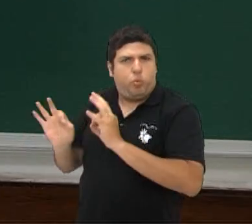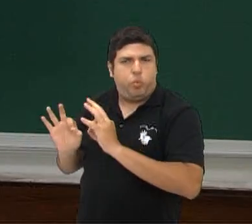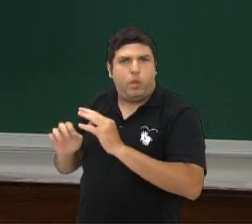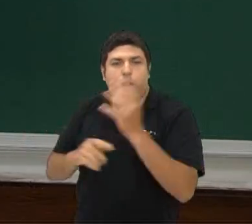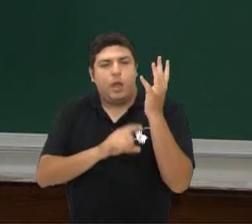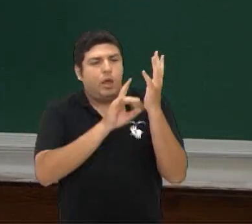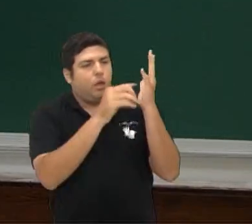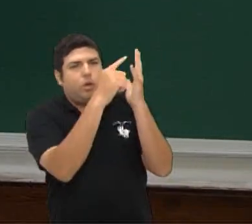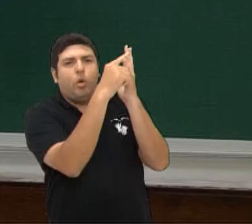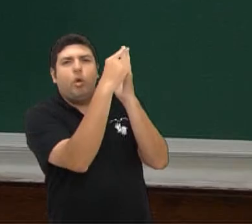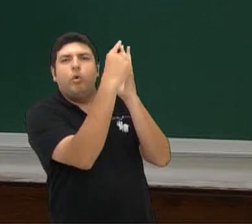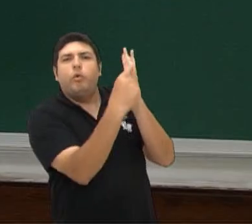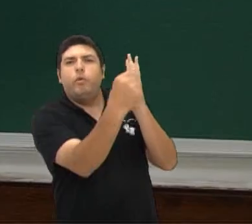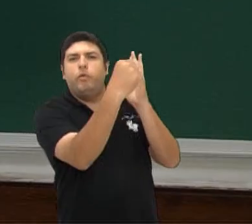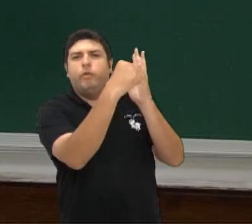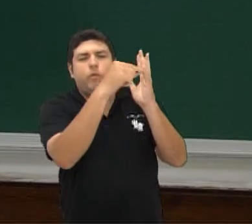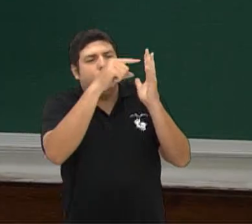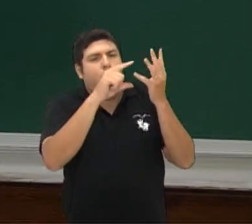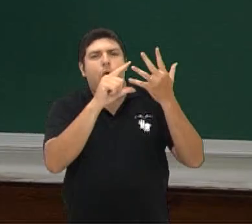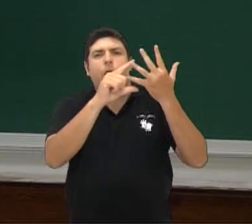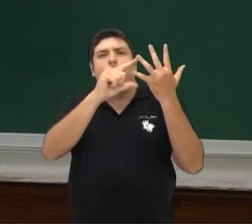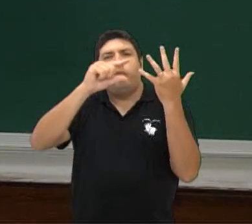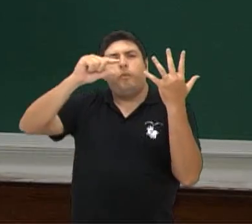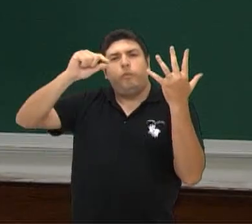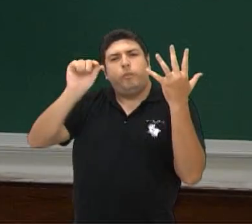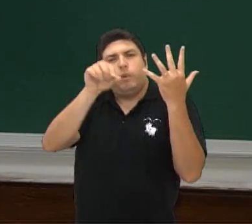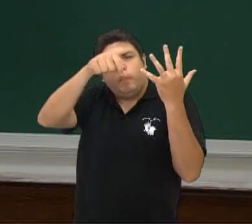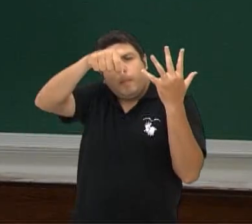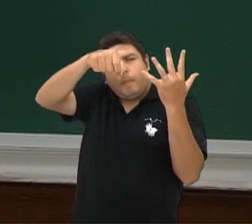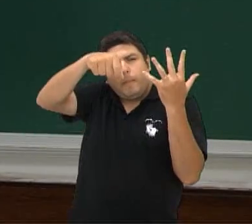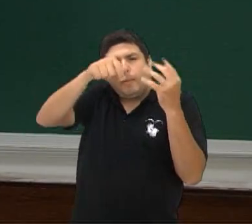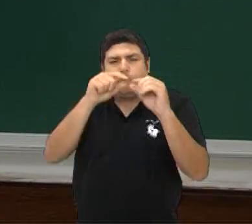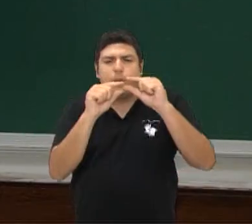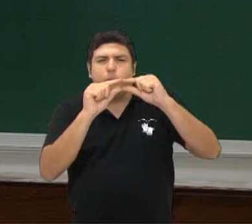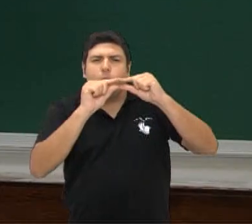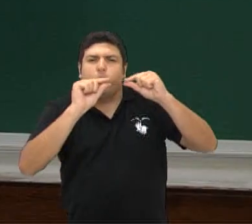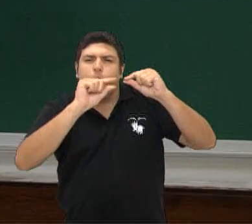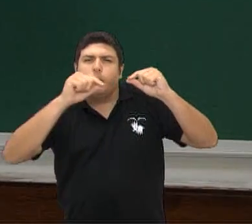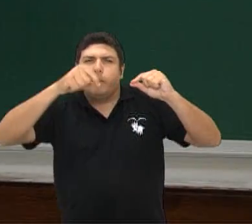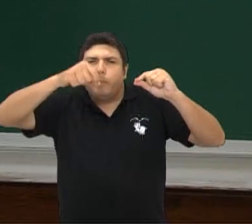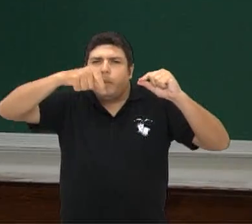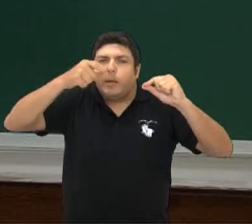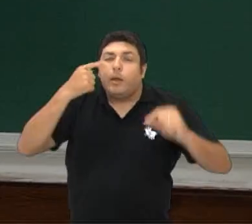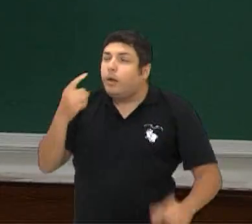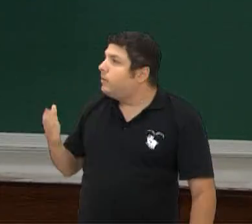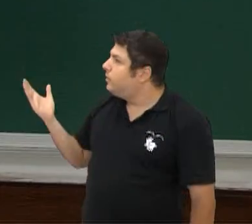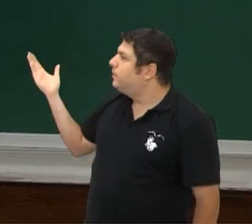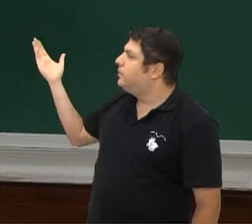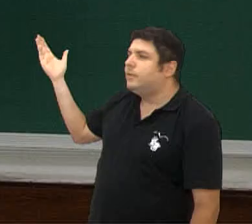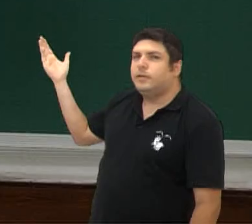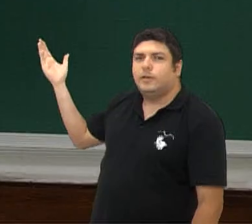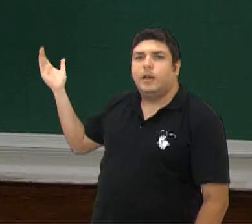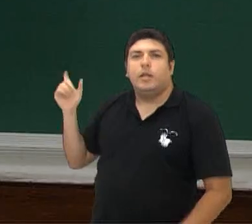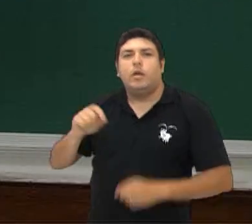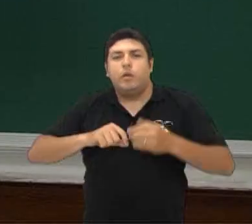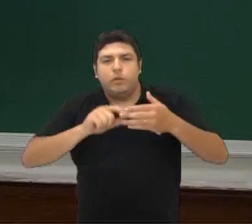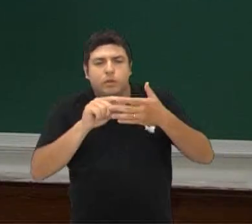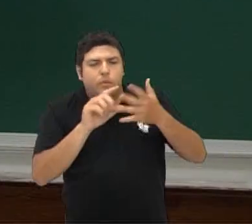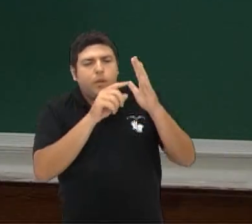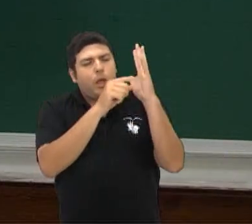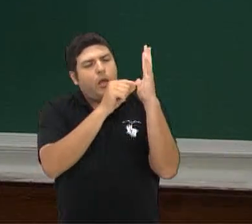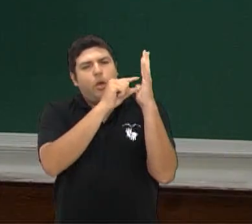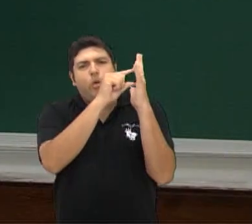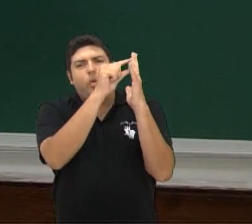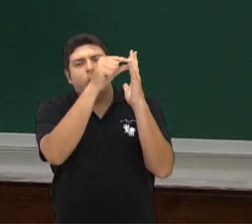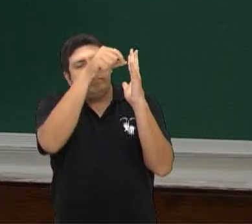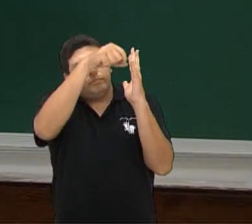plantas que vivem em locais onde tem muita água, às vezes podem formar até aquelas gotinhas de água que a gente está vendo aqui, ó, que é a gutação. Então, ela está